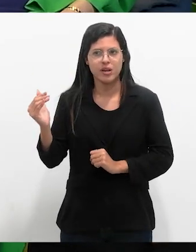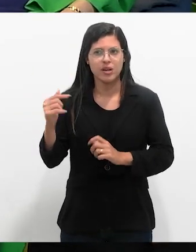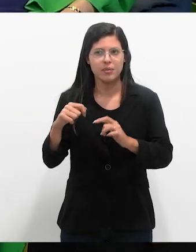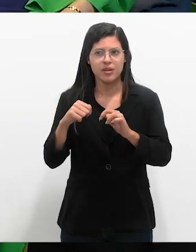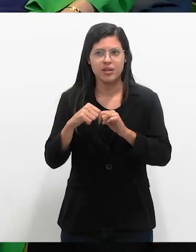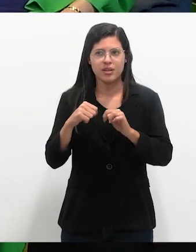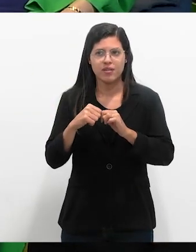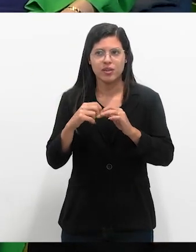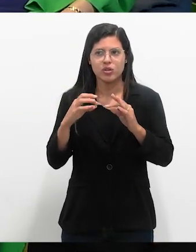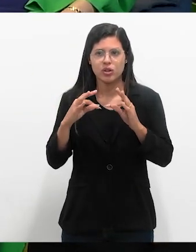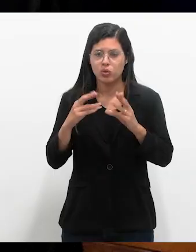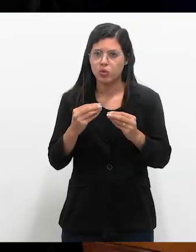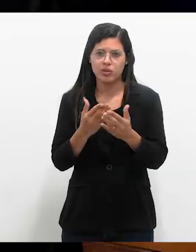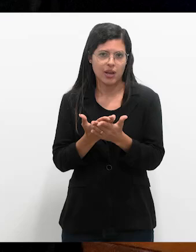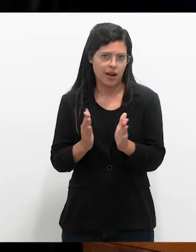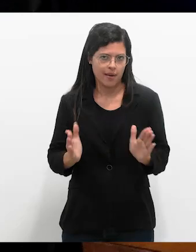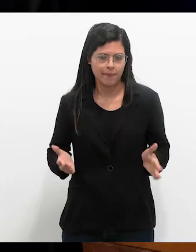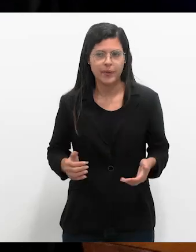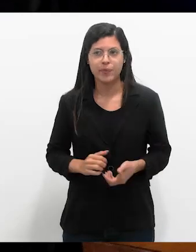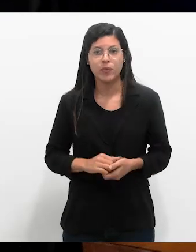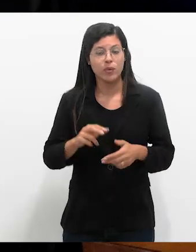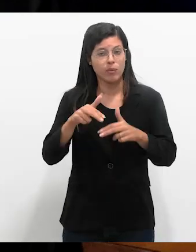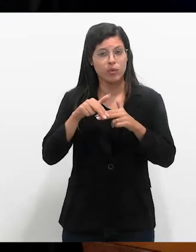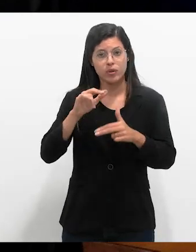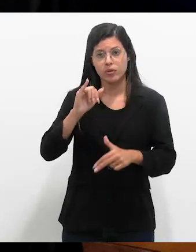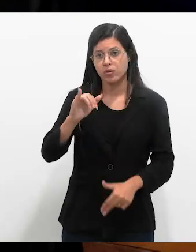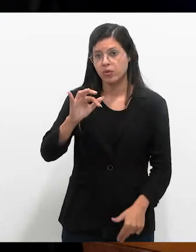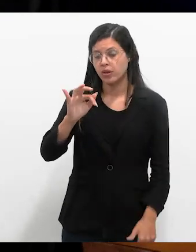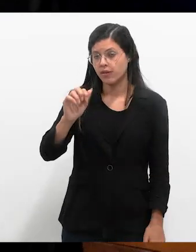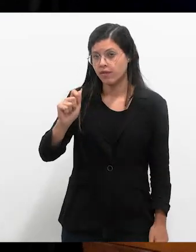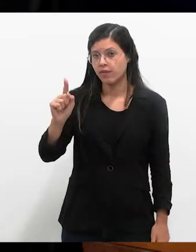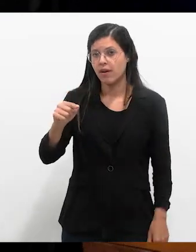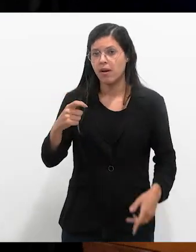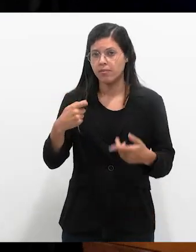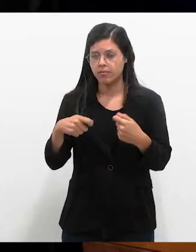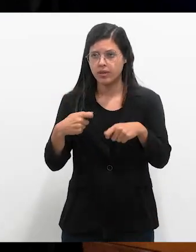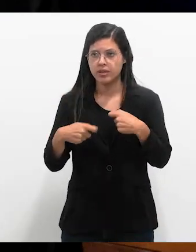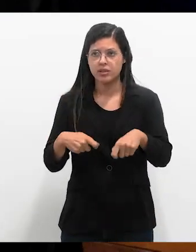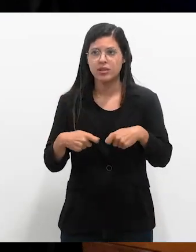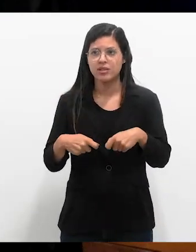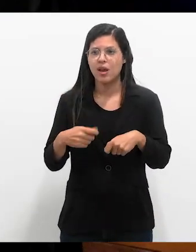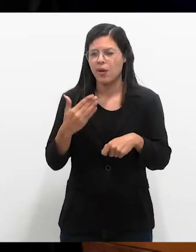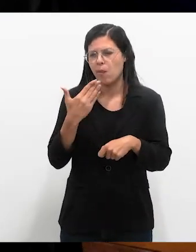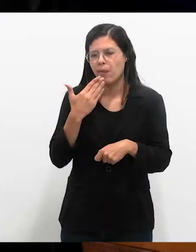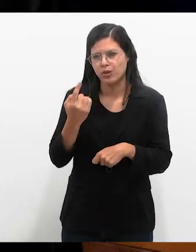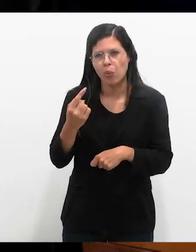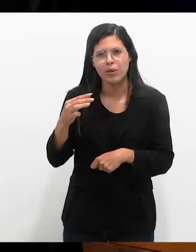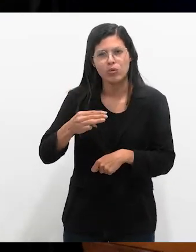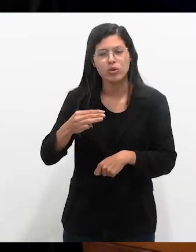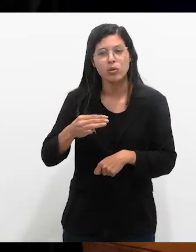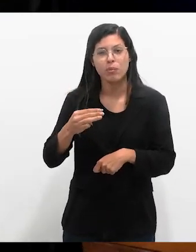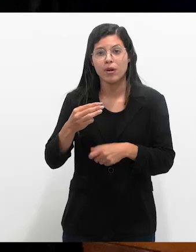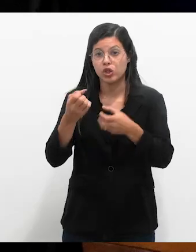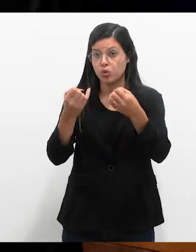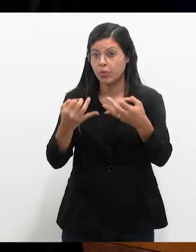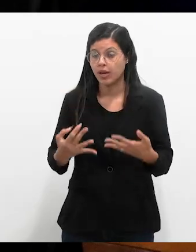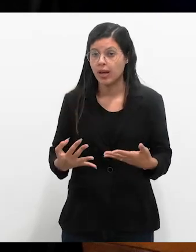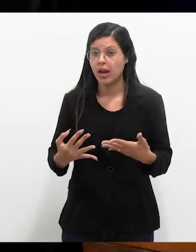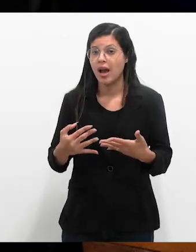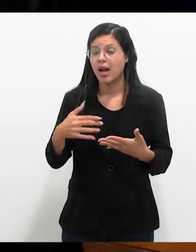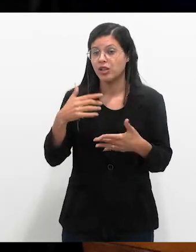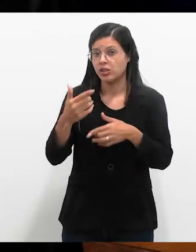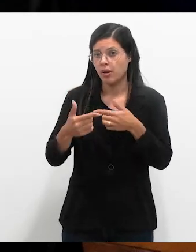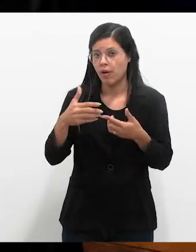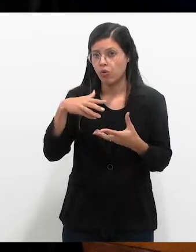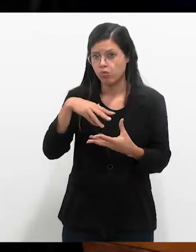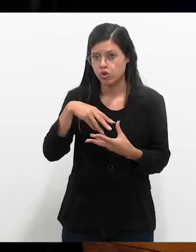que tudo se acabe. Por isso que IFA a gente precisa trabalhar. Até lhe peço esse minutinho para entender essa questão. A gente